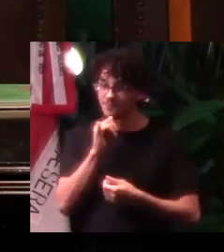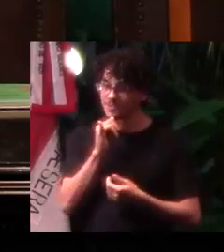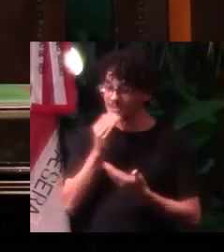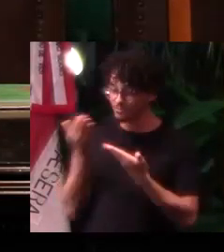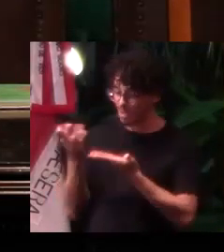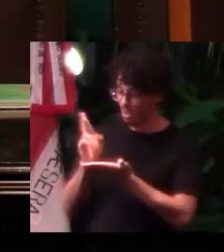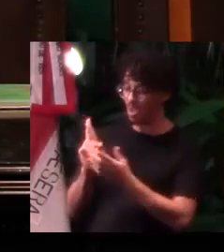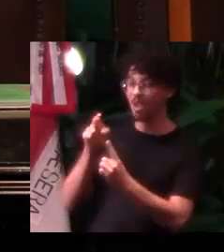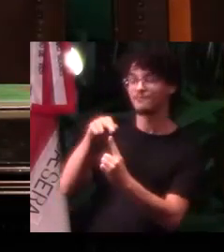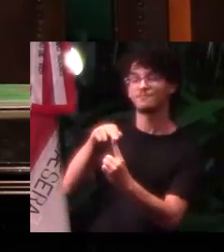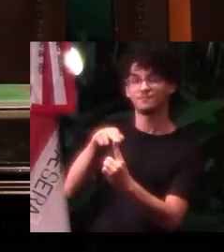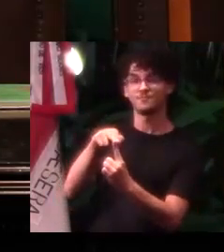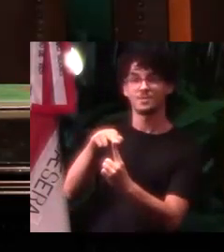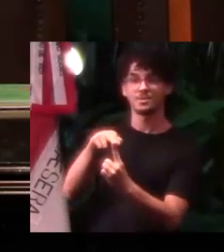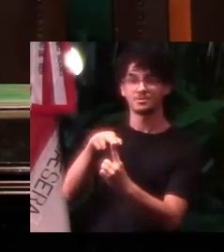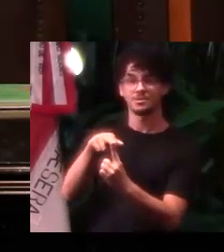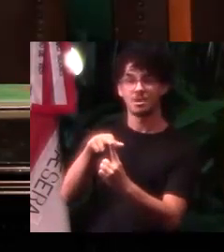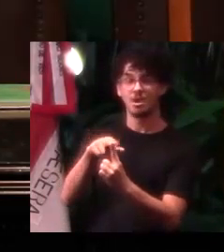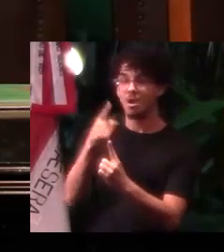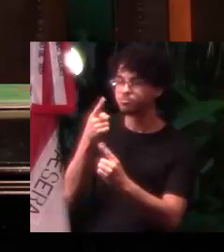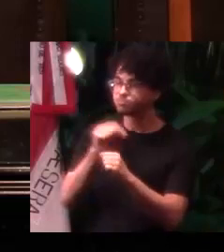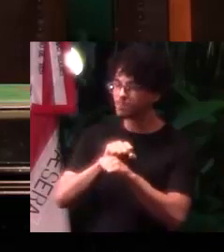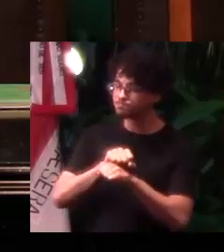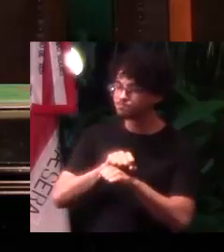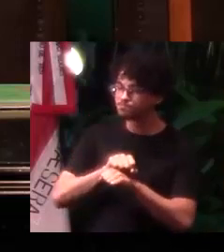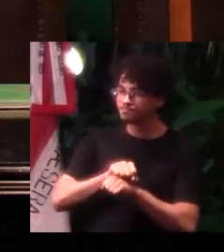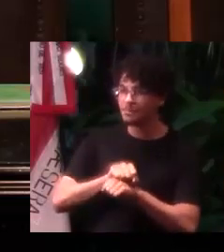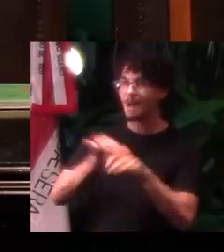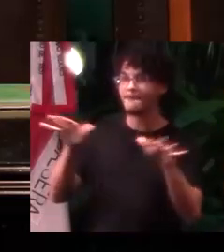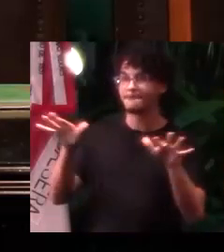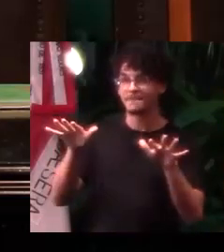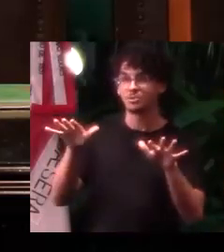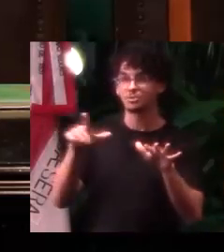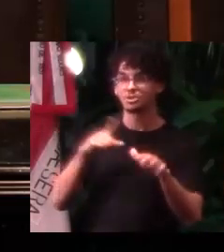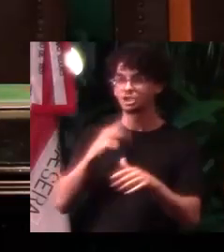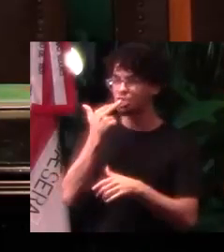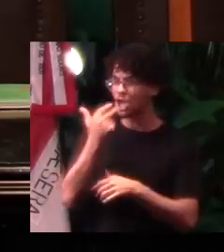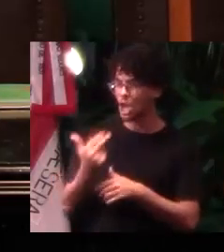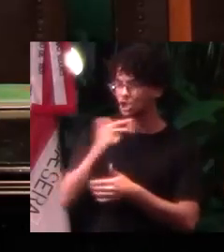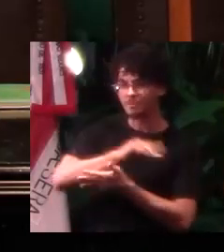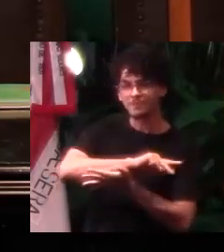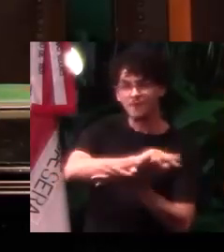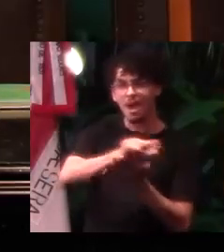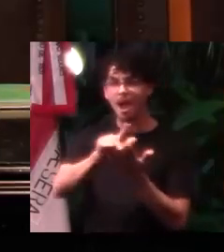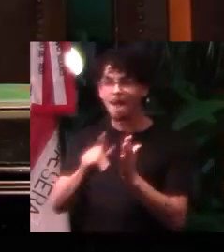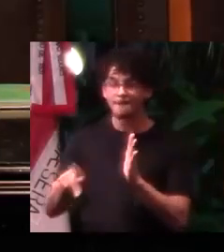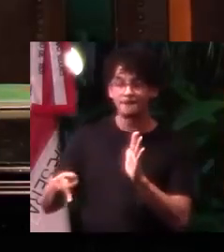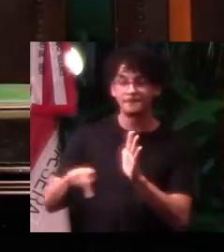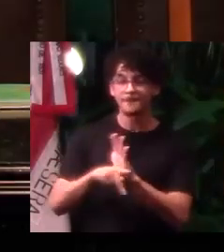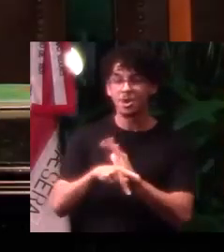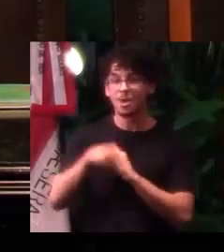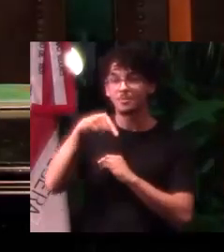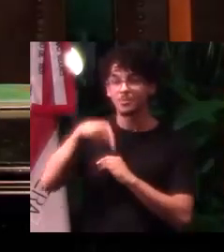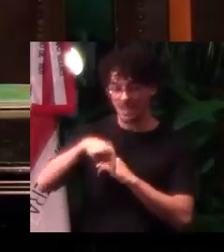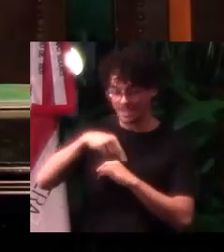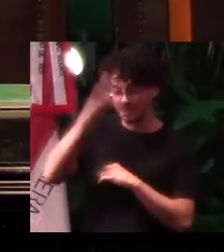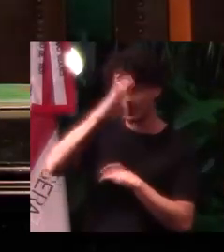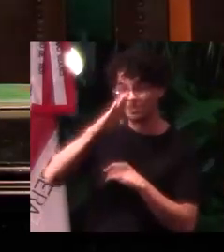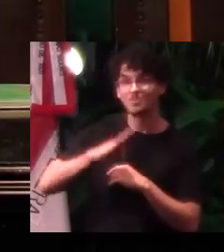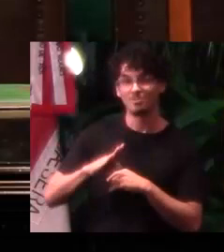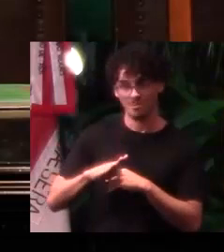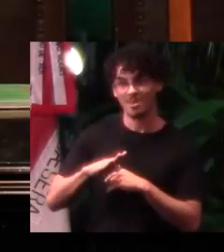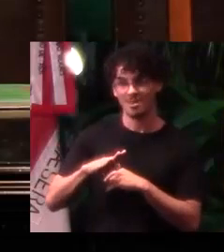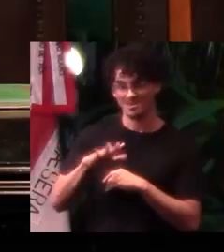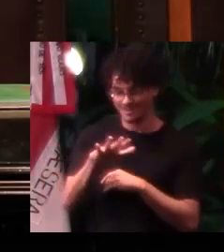referência, evidentemente, a uma amplitude de idiomas que são falados na terra, em terra Brasilis, né,